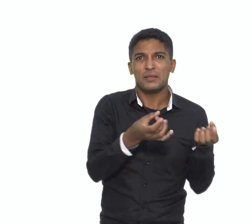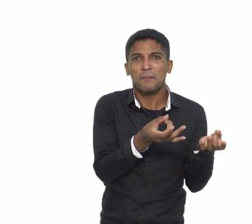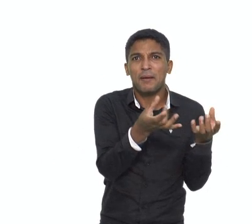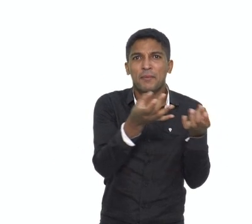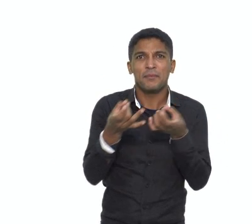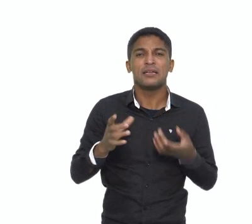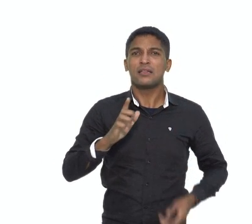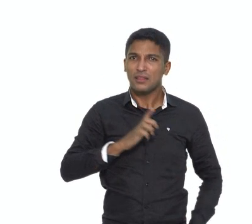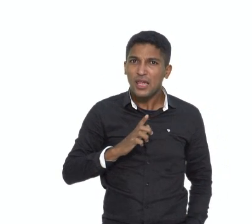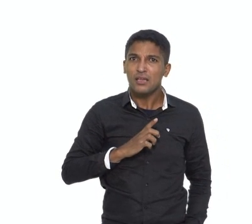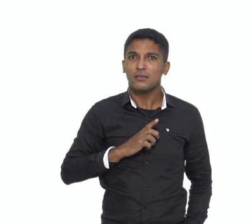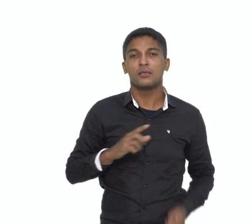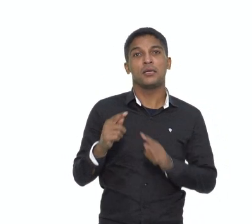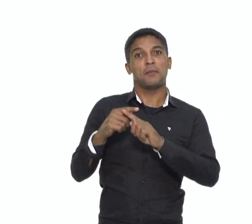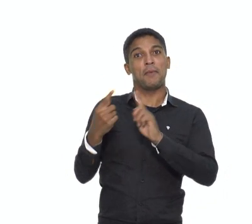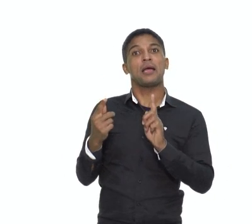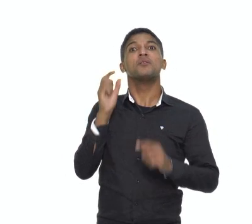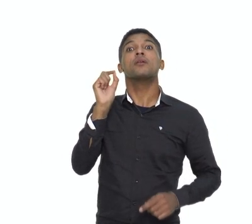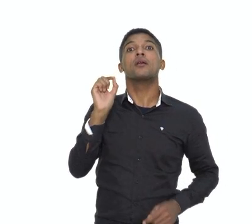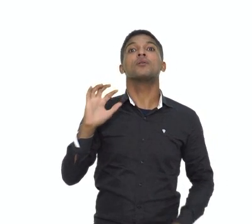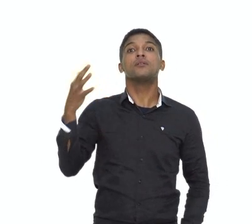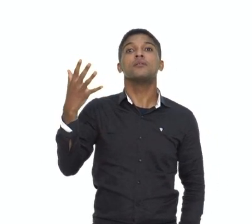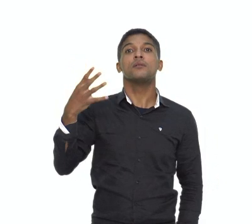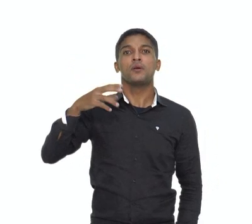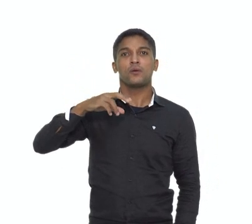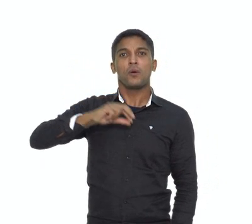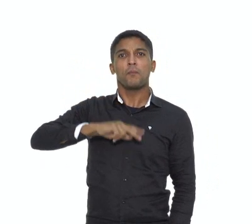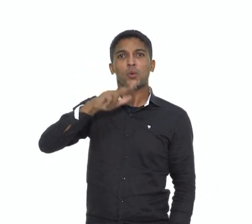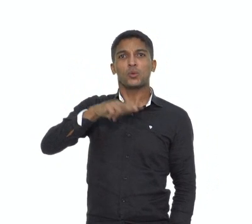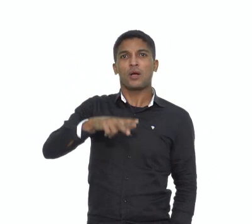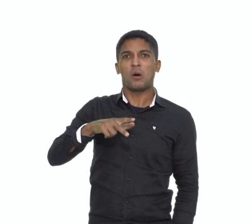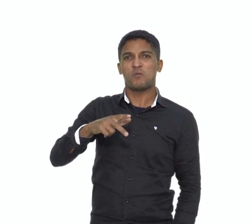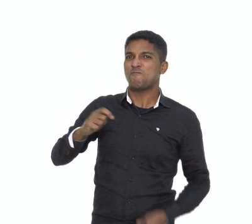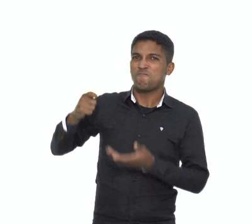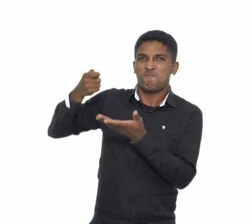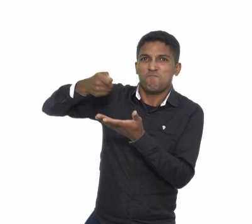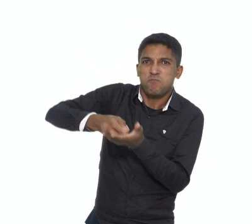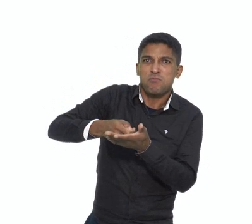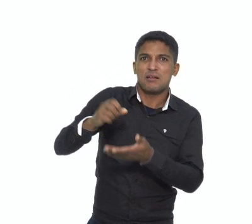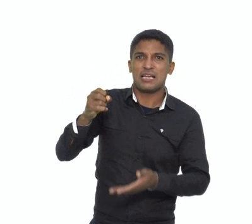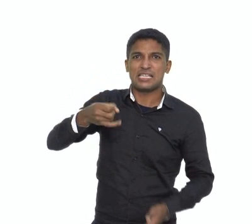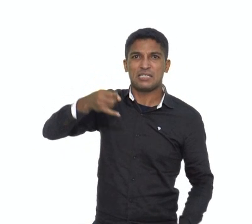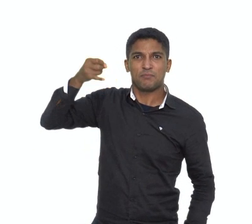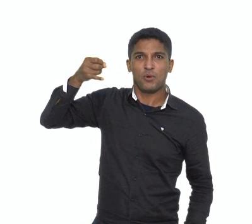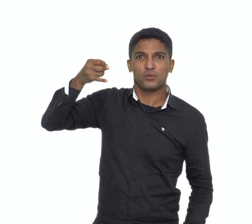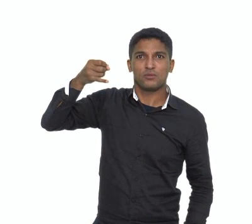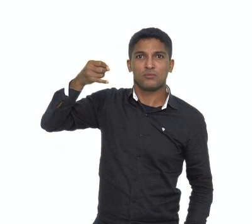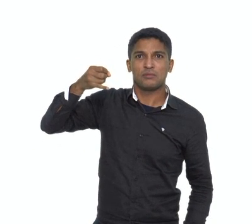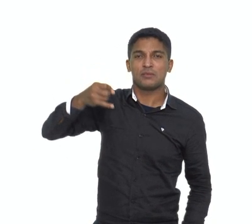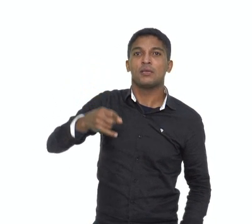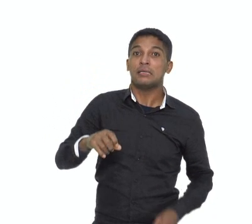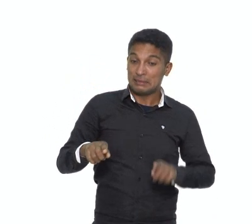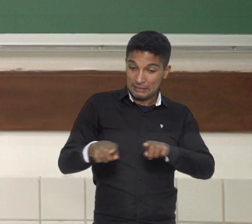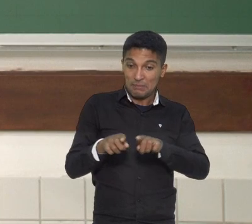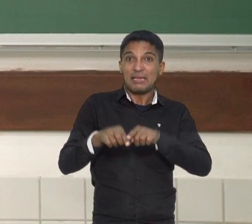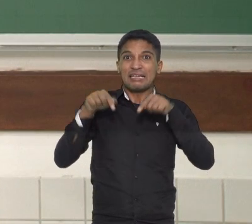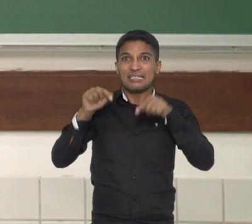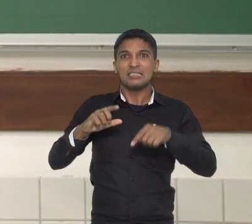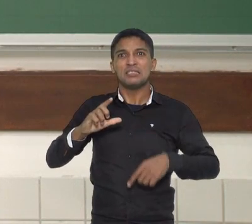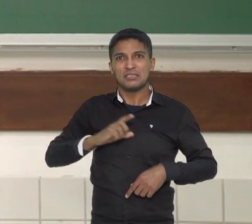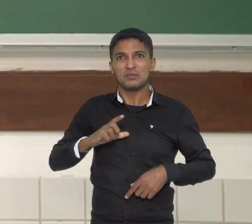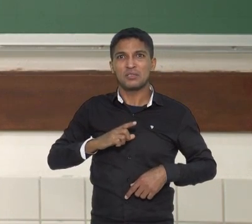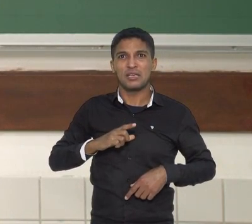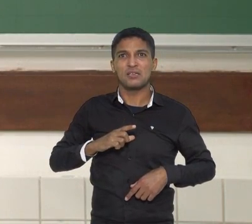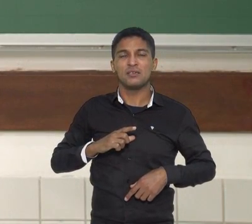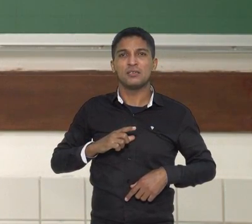abusivos. Mesmo sendo a grande maioria da população, os afrodescendentes sofriam com preconceito. O